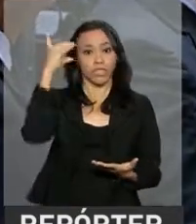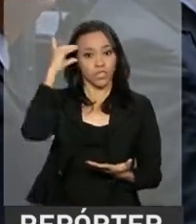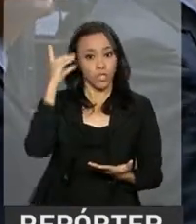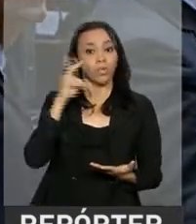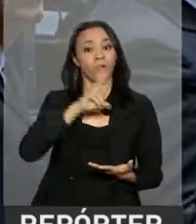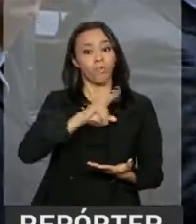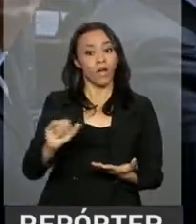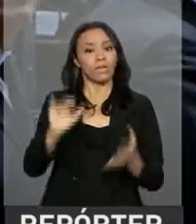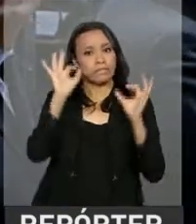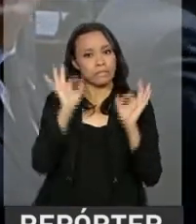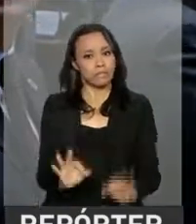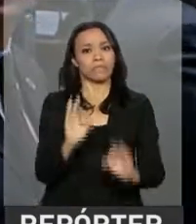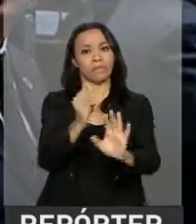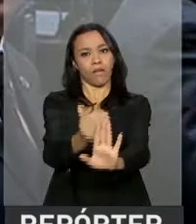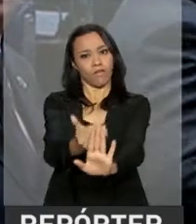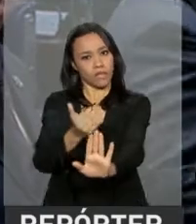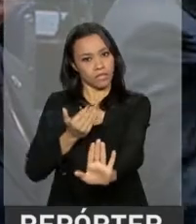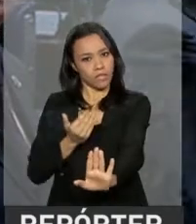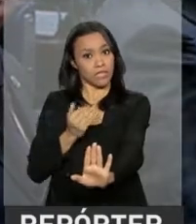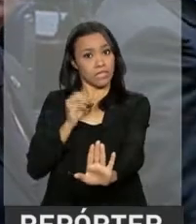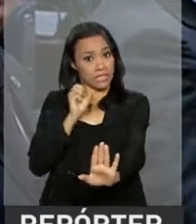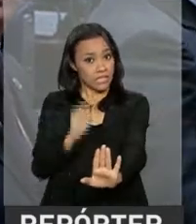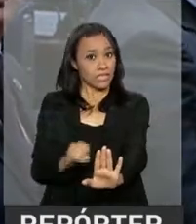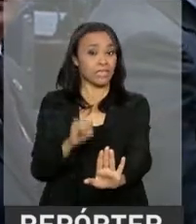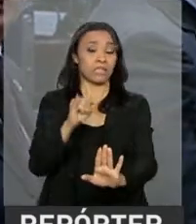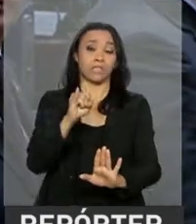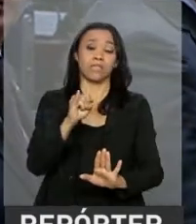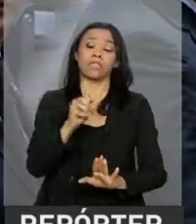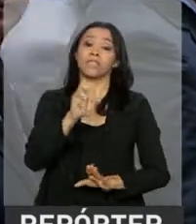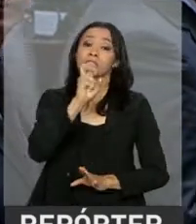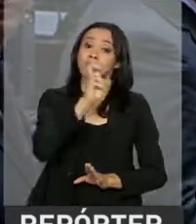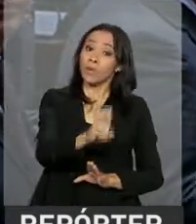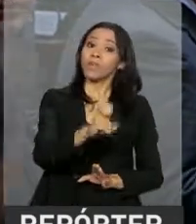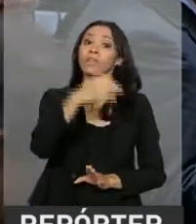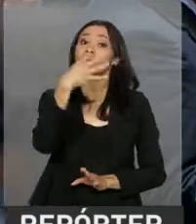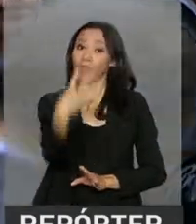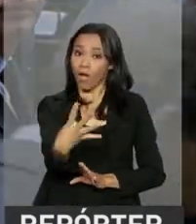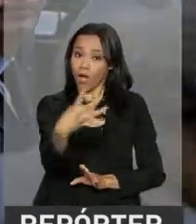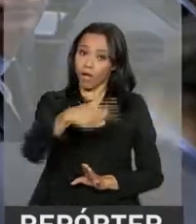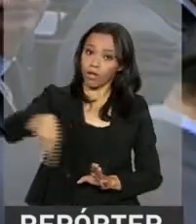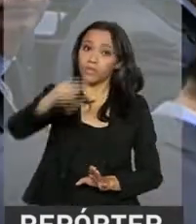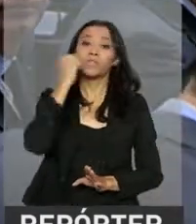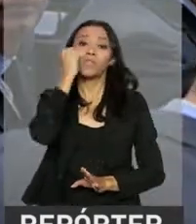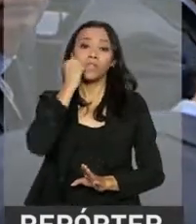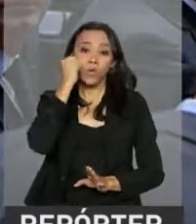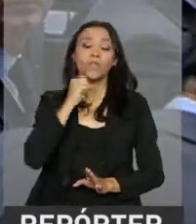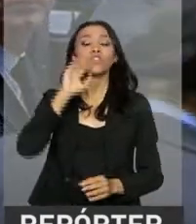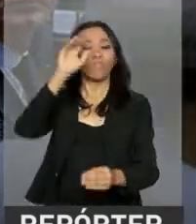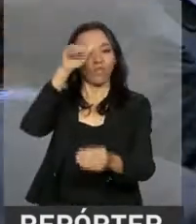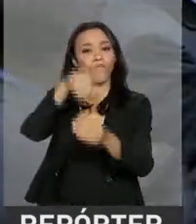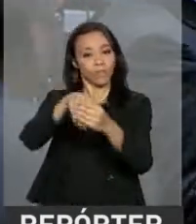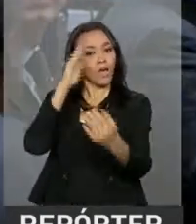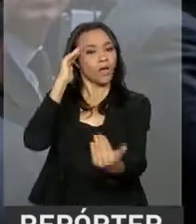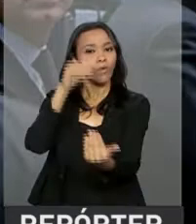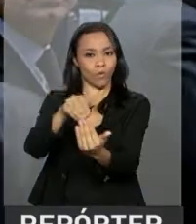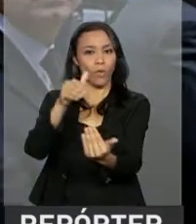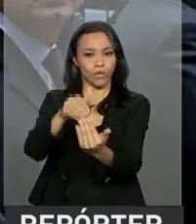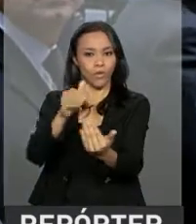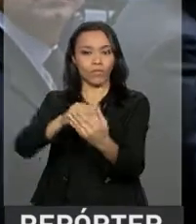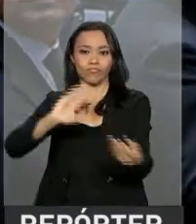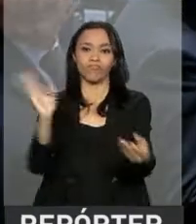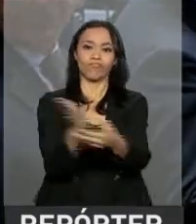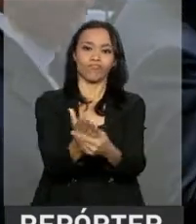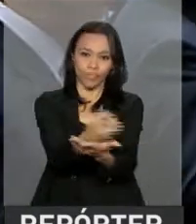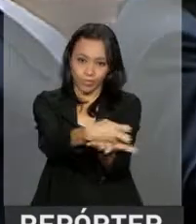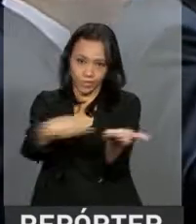afastada se ao menos 54 dos 81 senadores votarem a favor do impeachment as